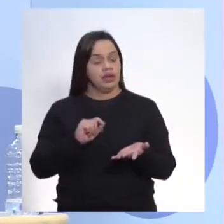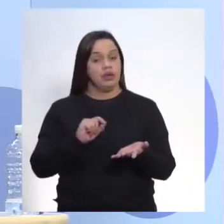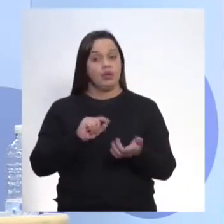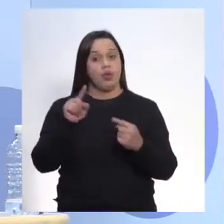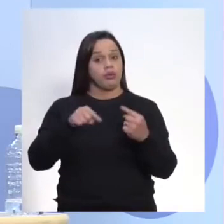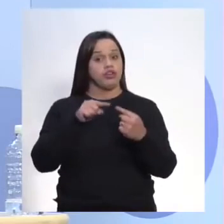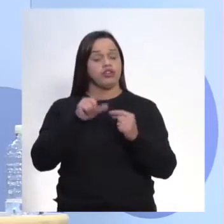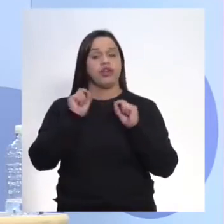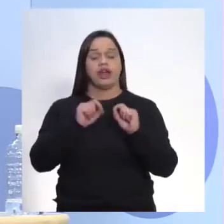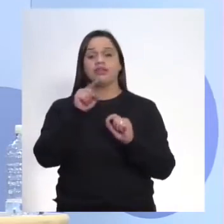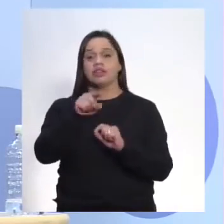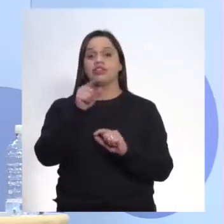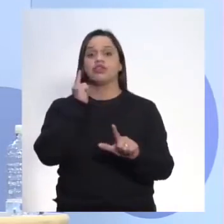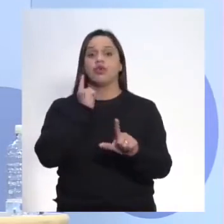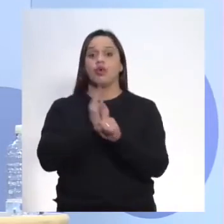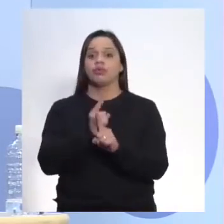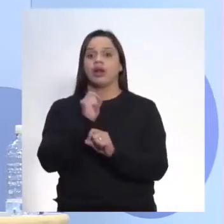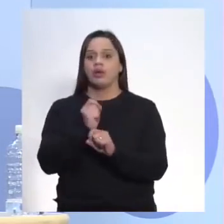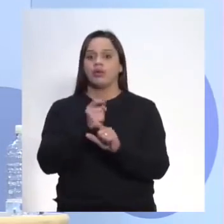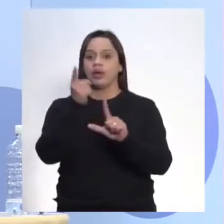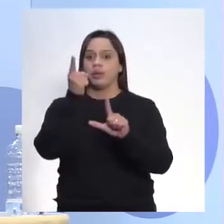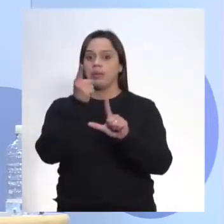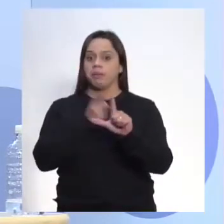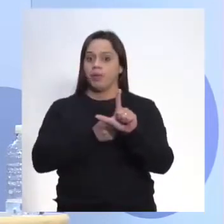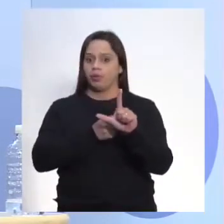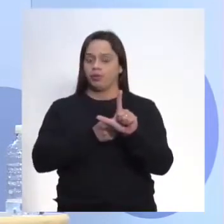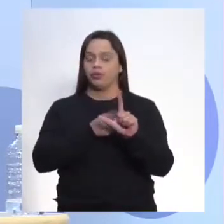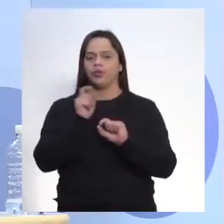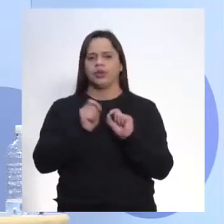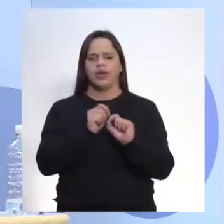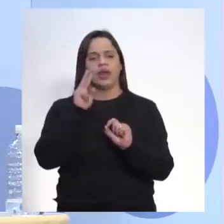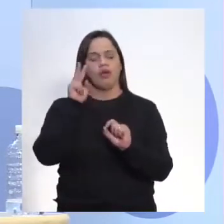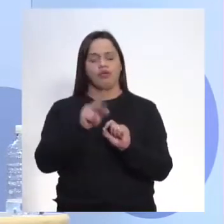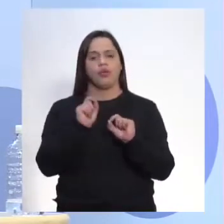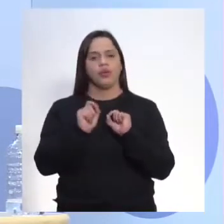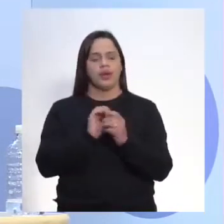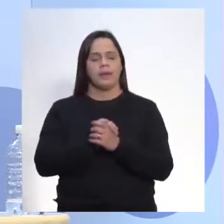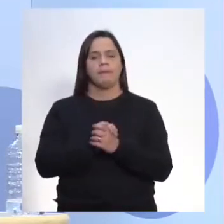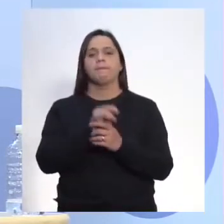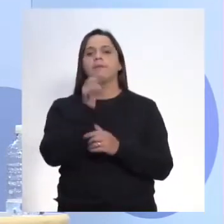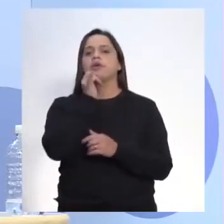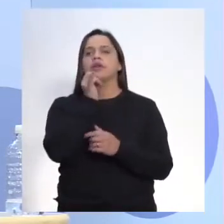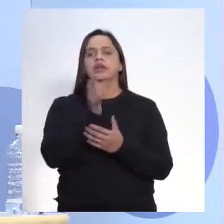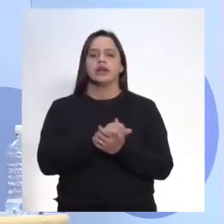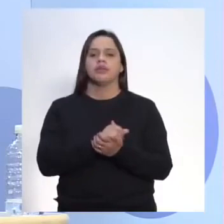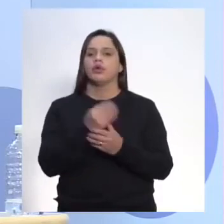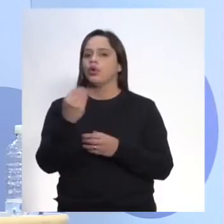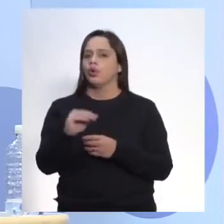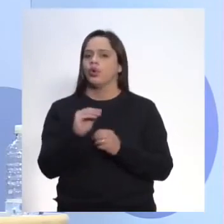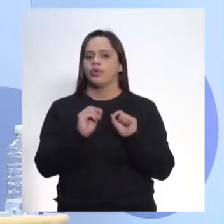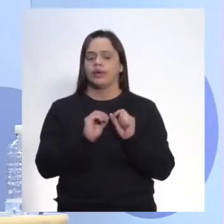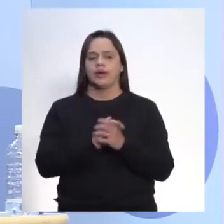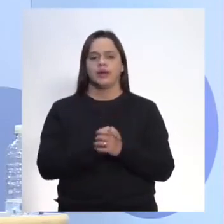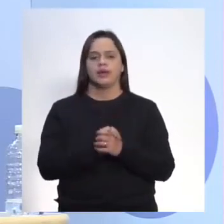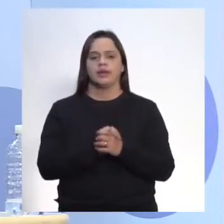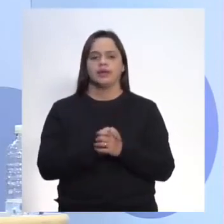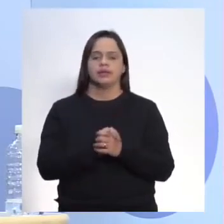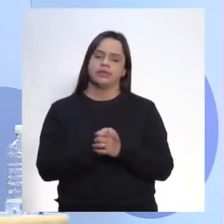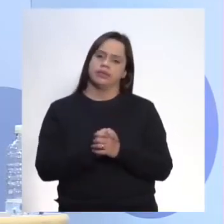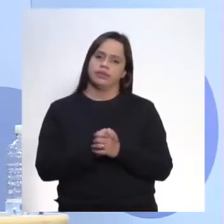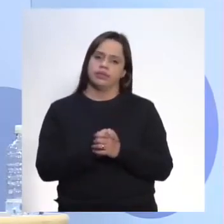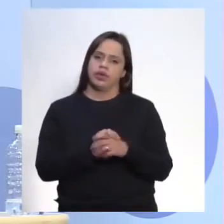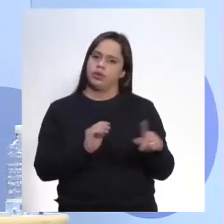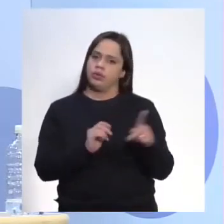ponto. Eu encontrei algumas respostas, Osmar. Eu encontrei, por exemplo, colocou assim, um